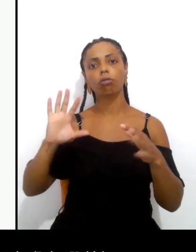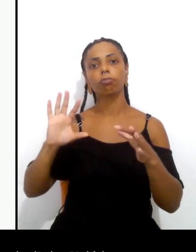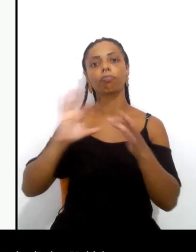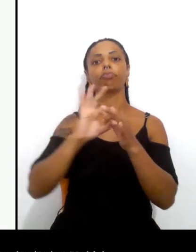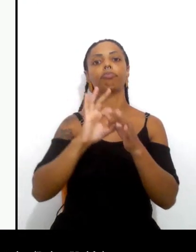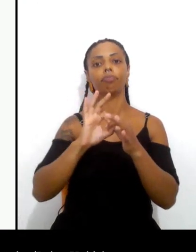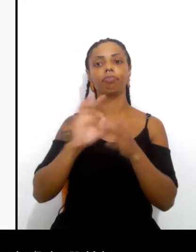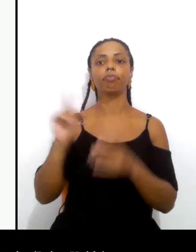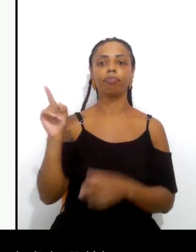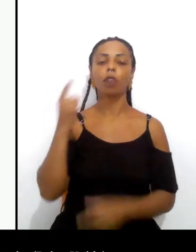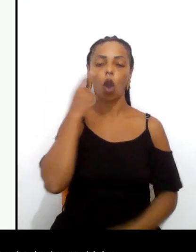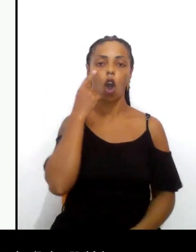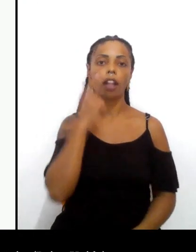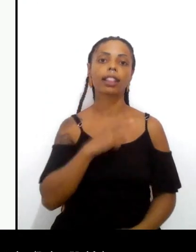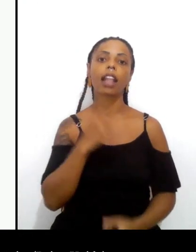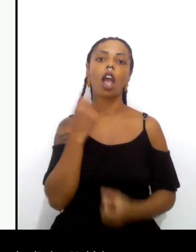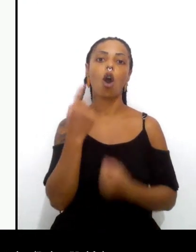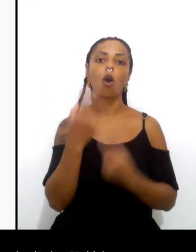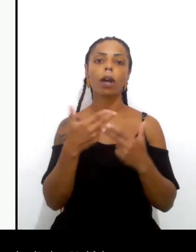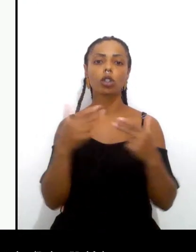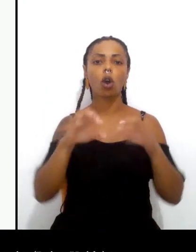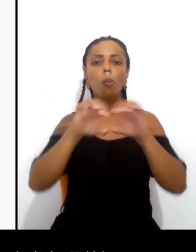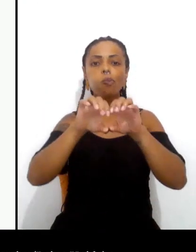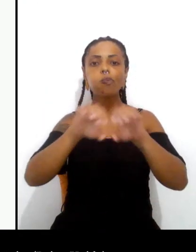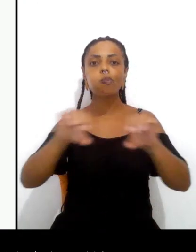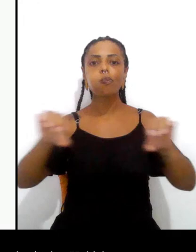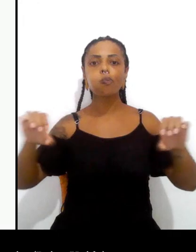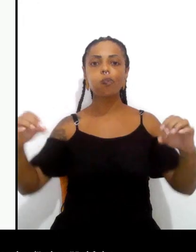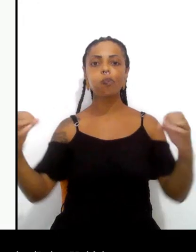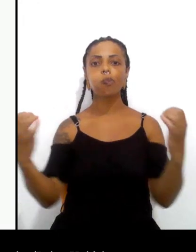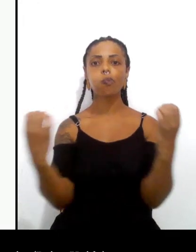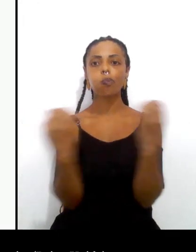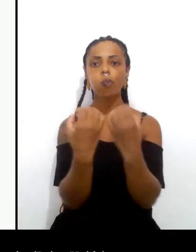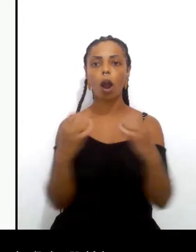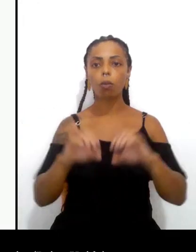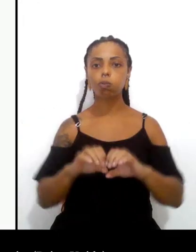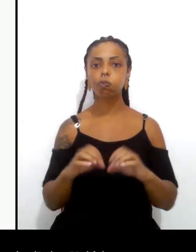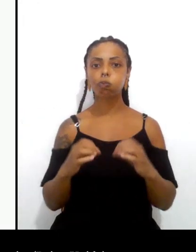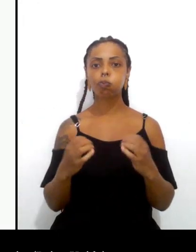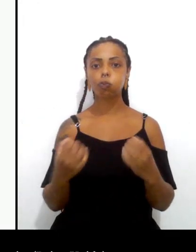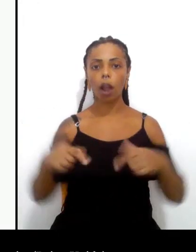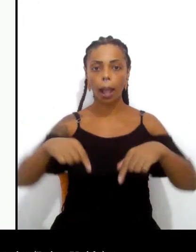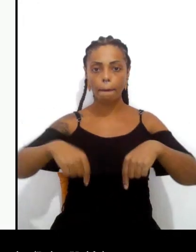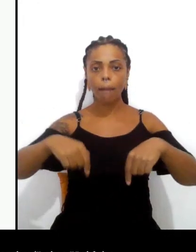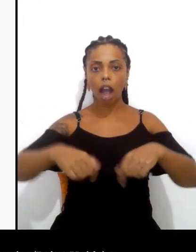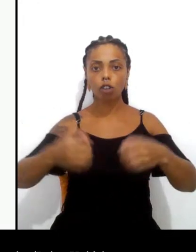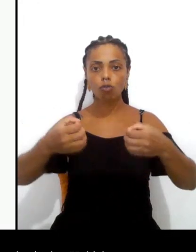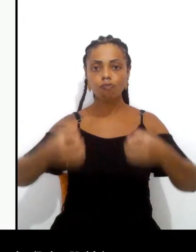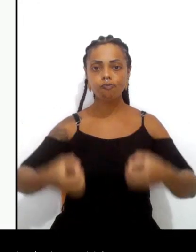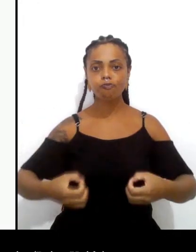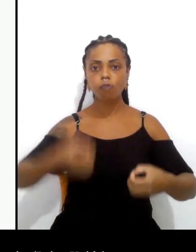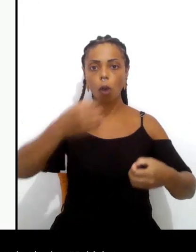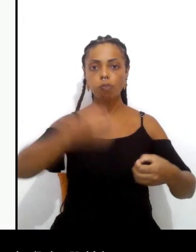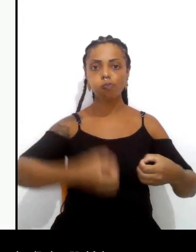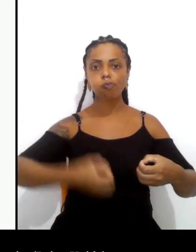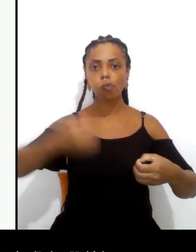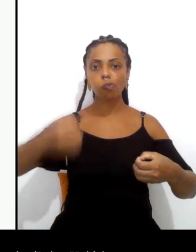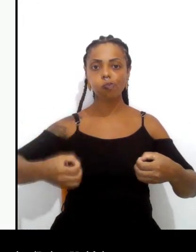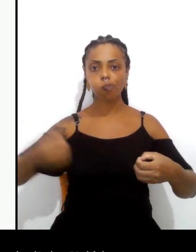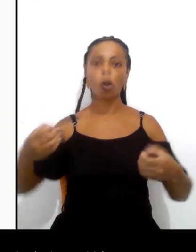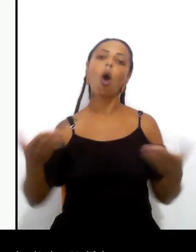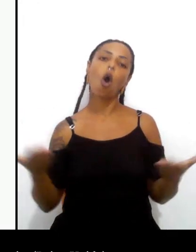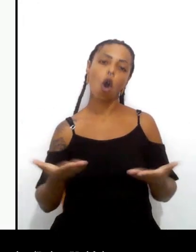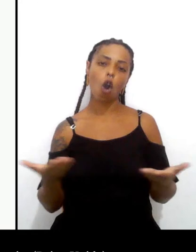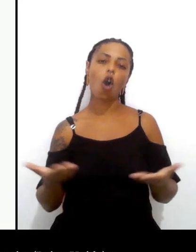algumas estruturas tubulares na parte inferior da frente que parece bem hoje já é